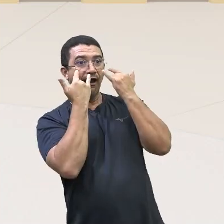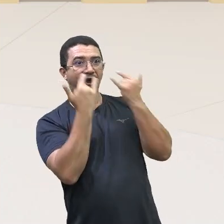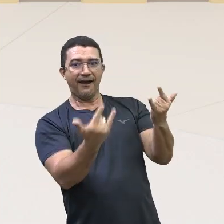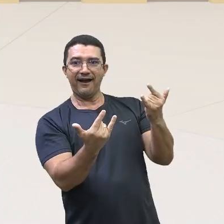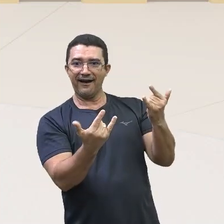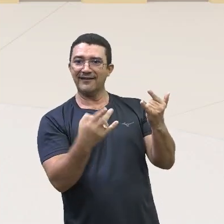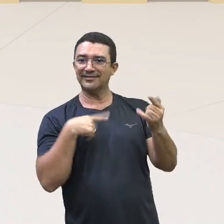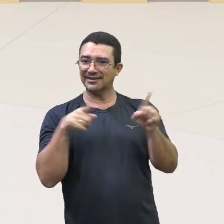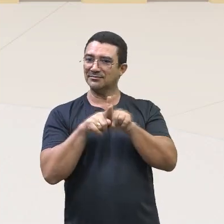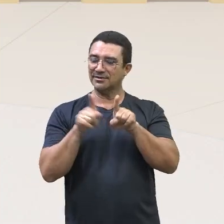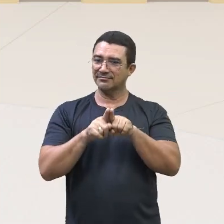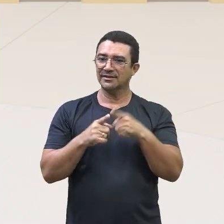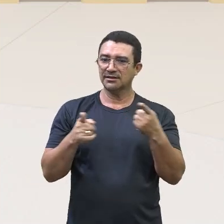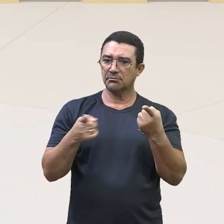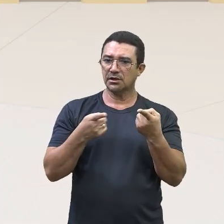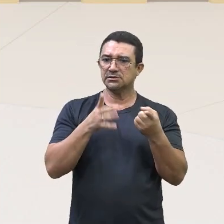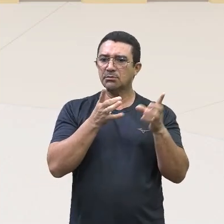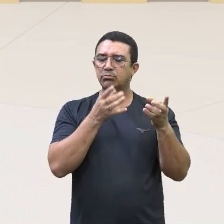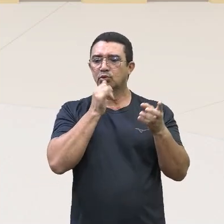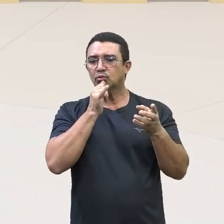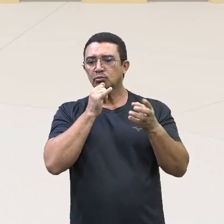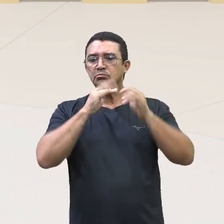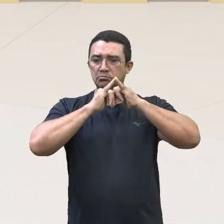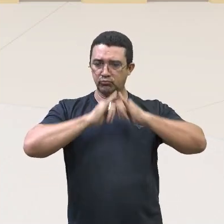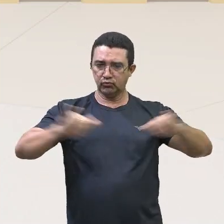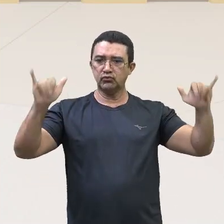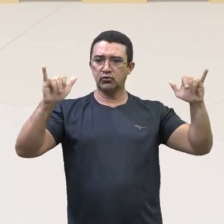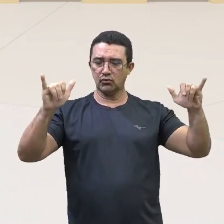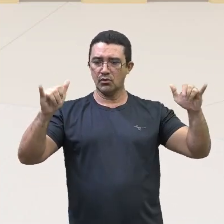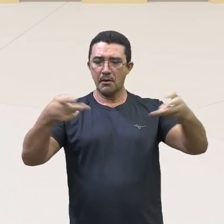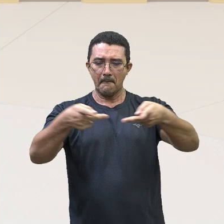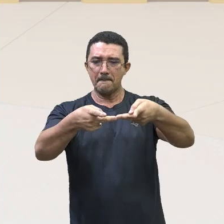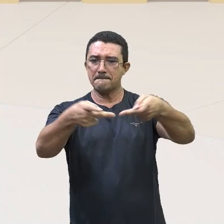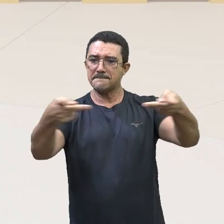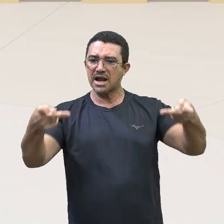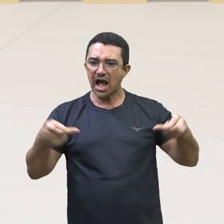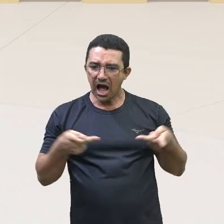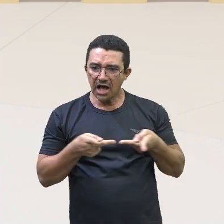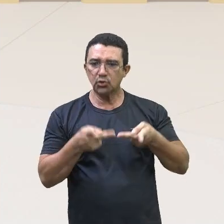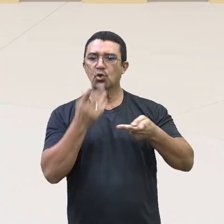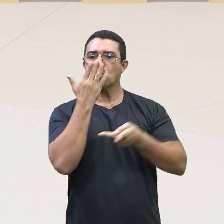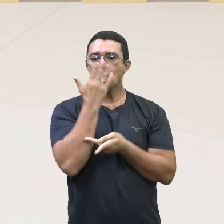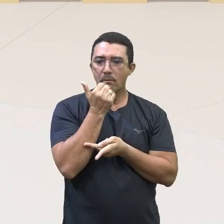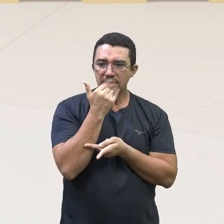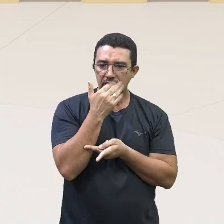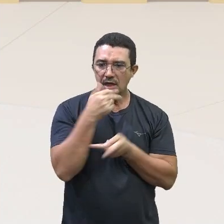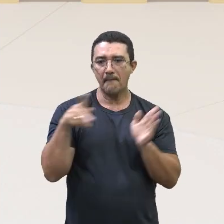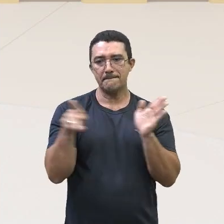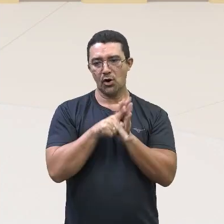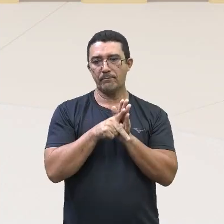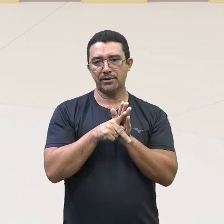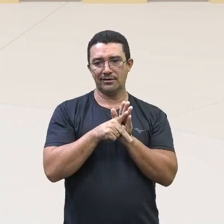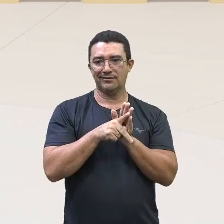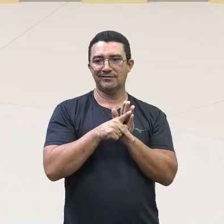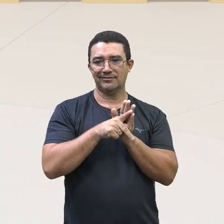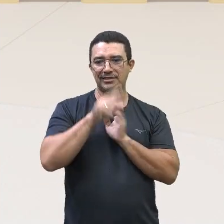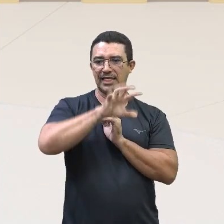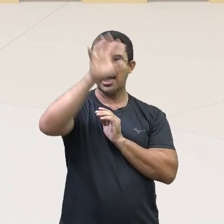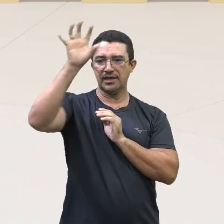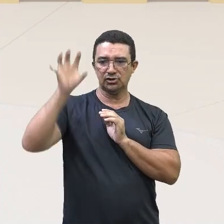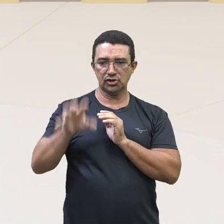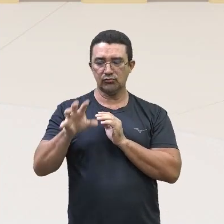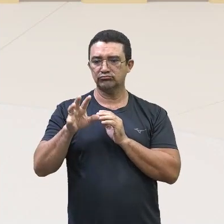ele divulga pratos regionais. Então não é só a farinha. A pessoa compra, olha que interessante, cai com isso. Como é que é o tambaqui? Açaí? O que é o